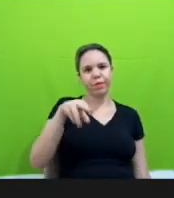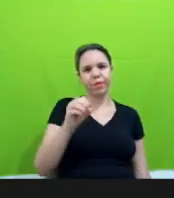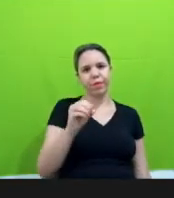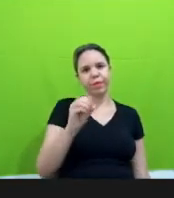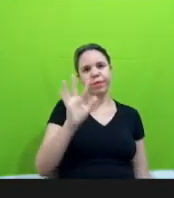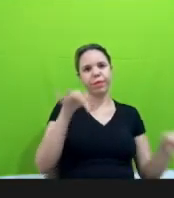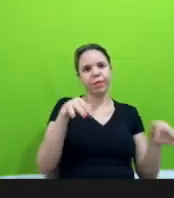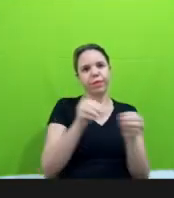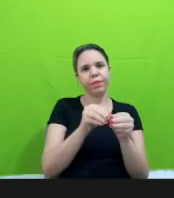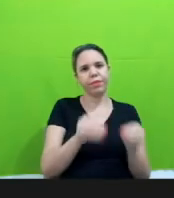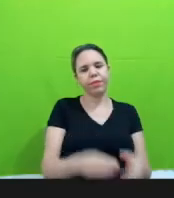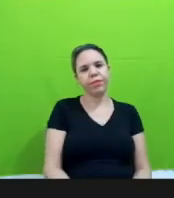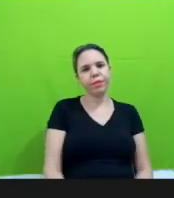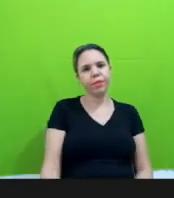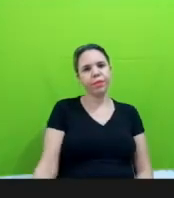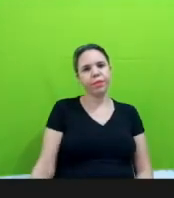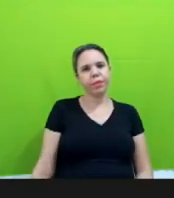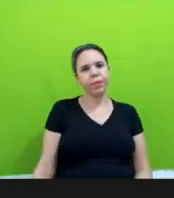considerações?